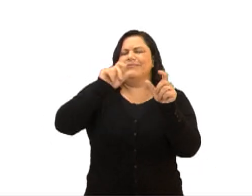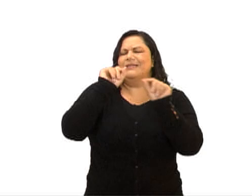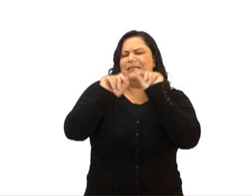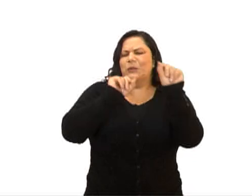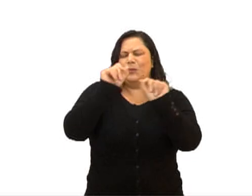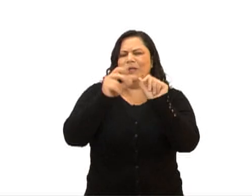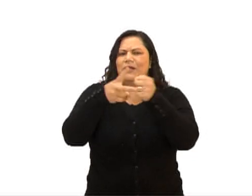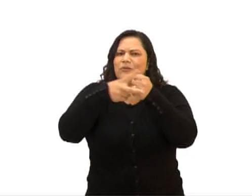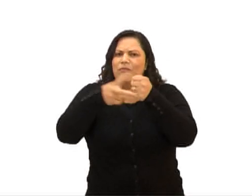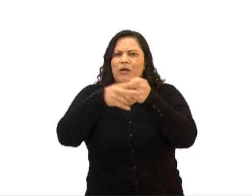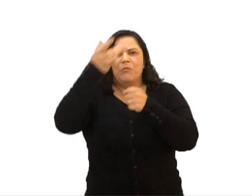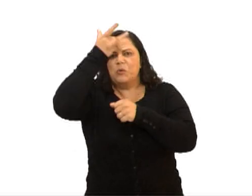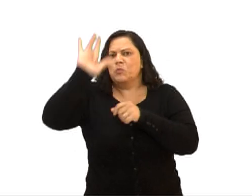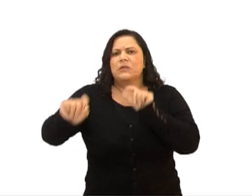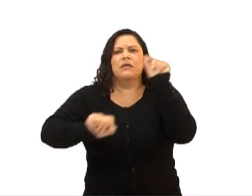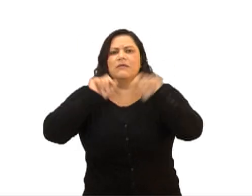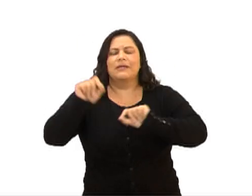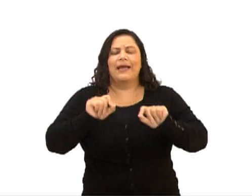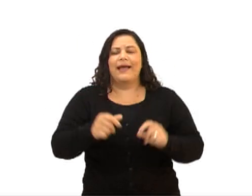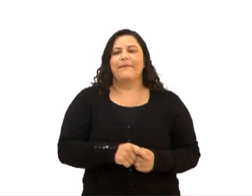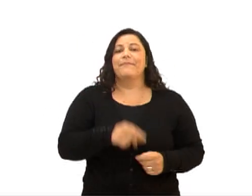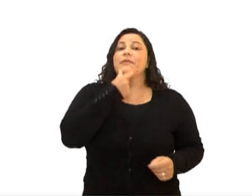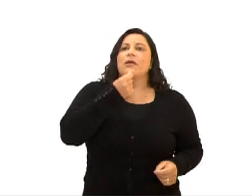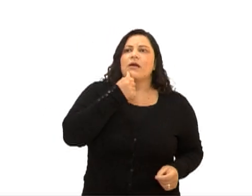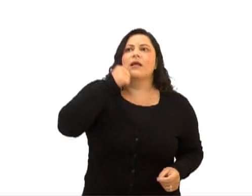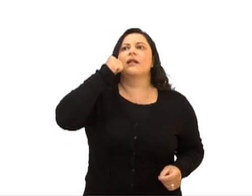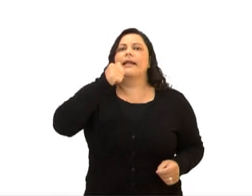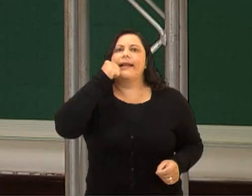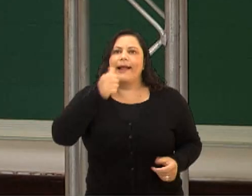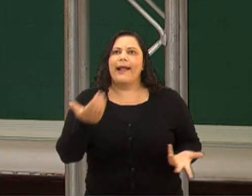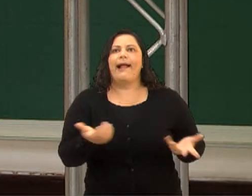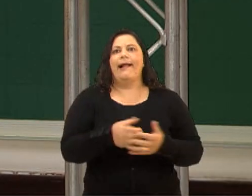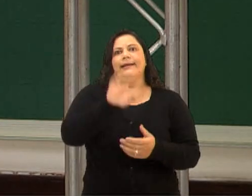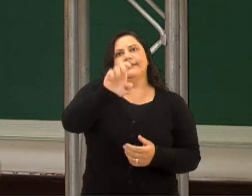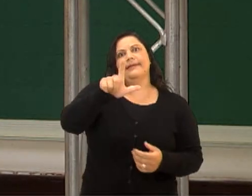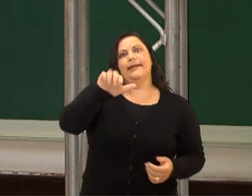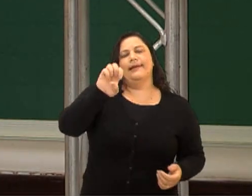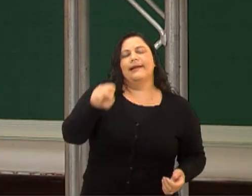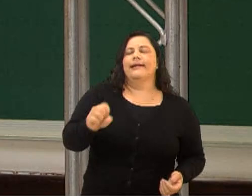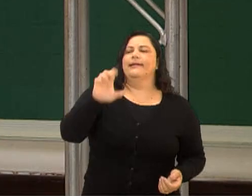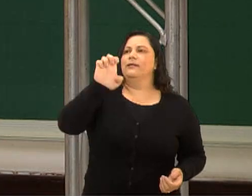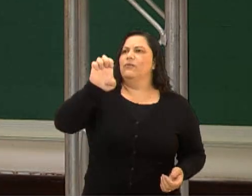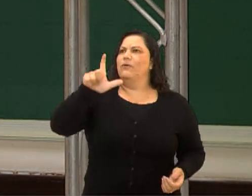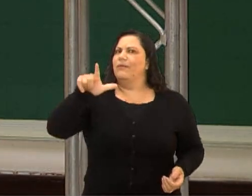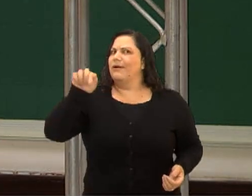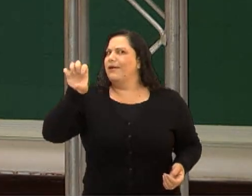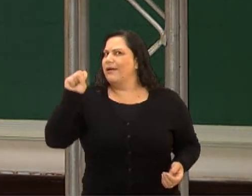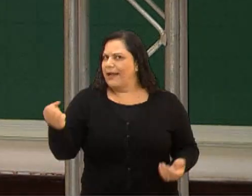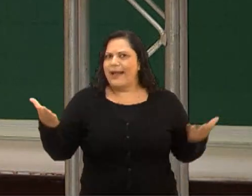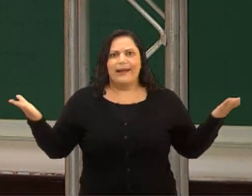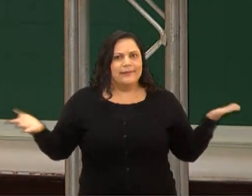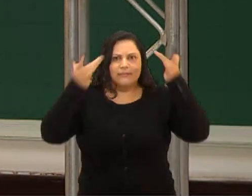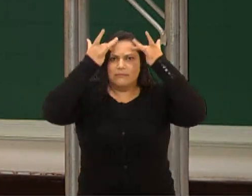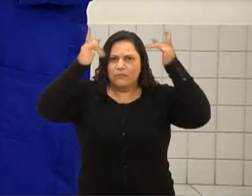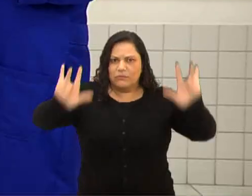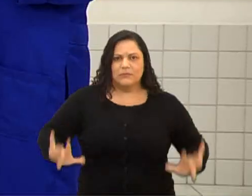é ele, ela, eles ou elas. A gente fica em dúvida. Então, não está determinado. Por isso que nós hoje chamamos de sujeito indeterminado. Né?